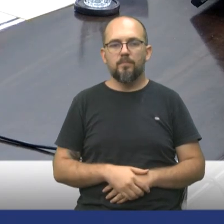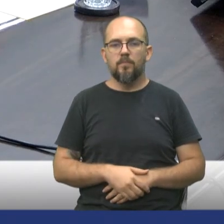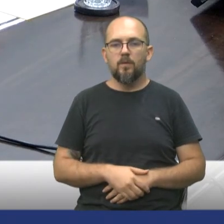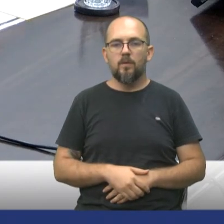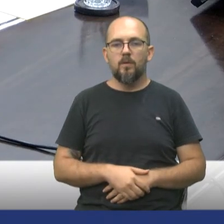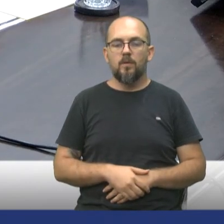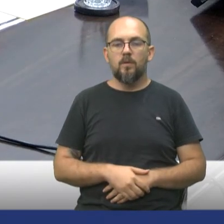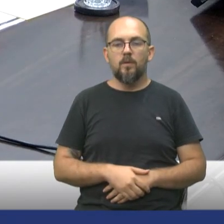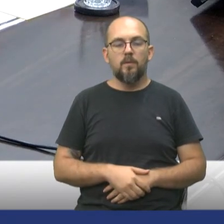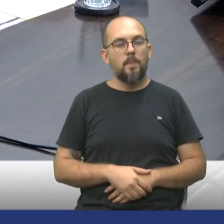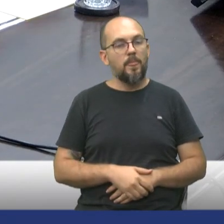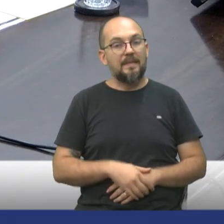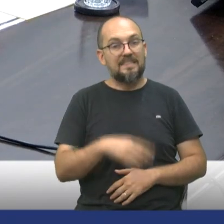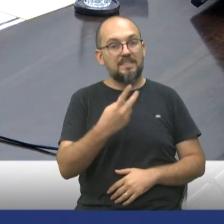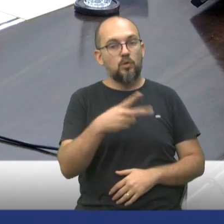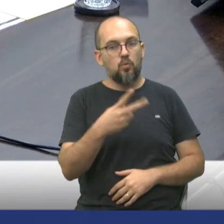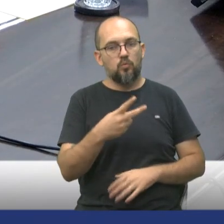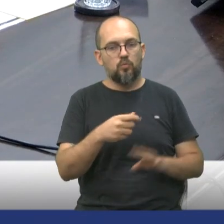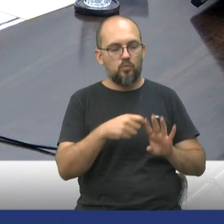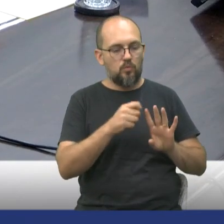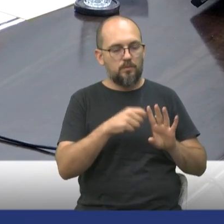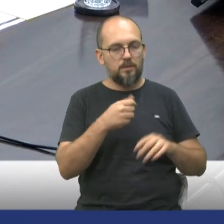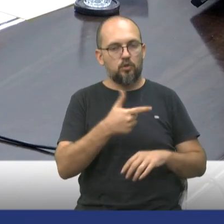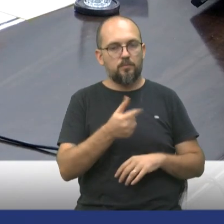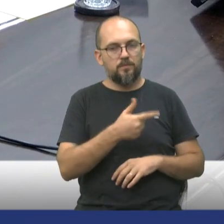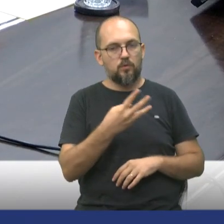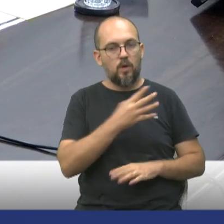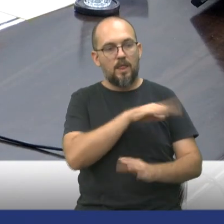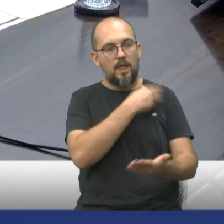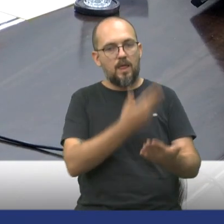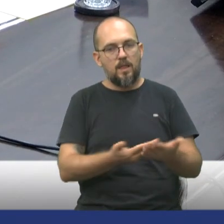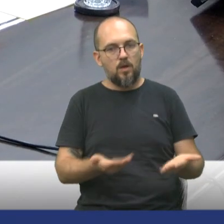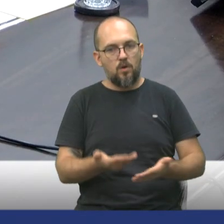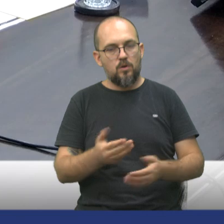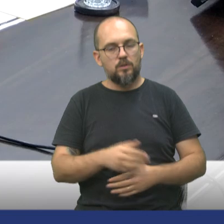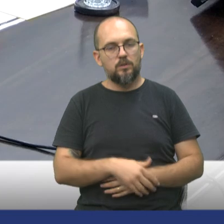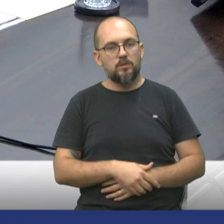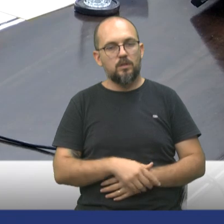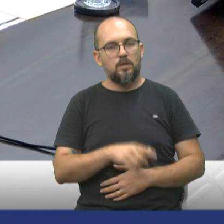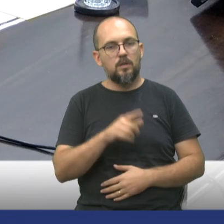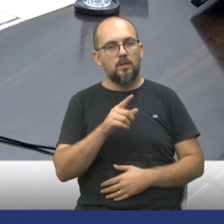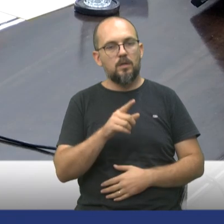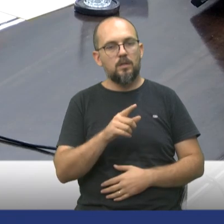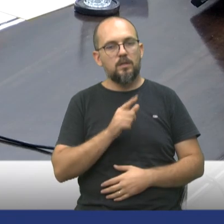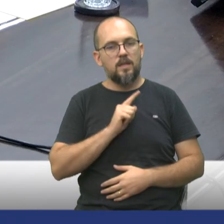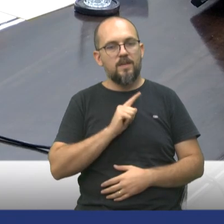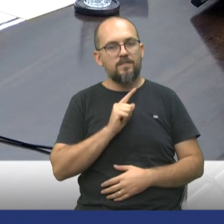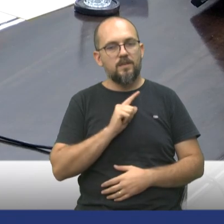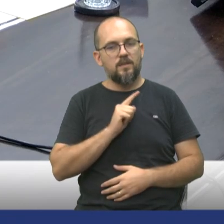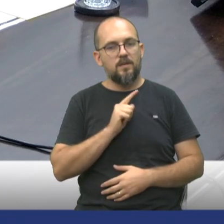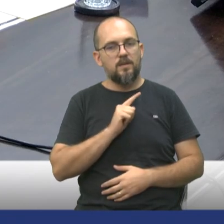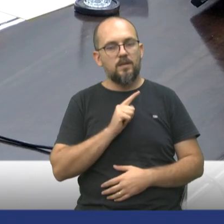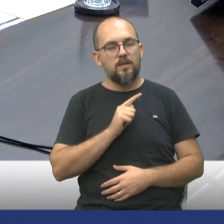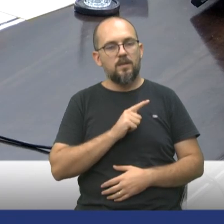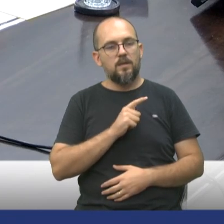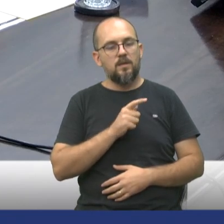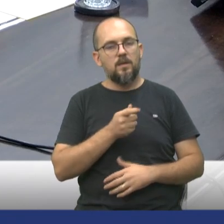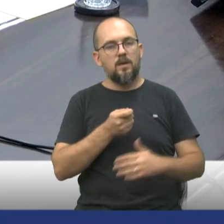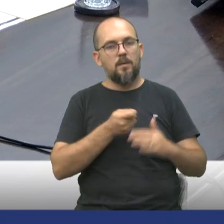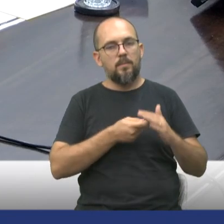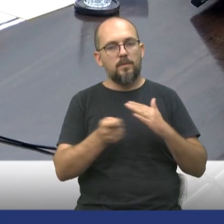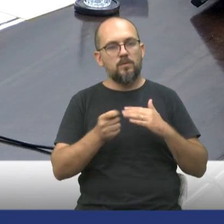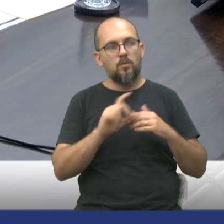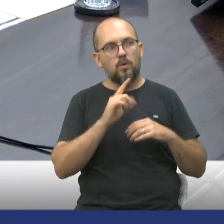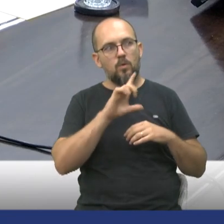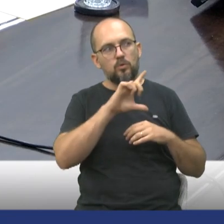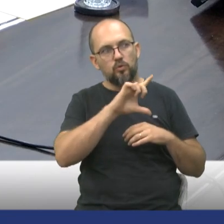Do segundo quadrimestre de 2024 para cá, houve a aplicação